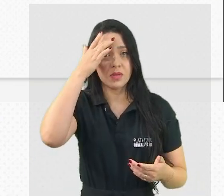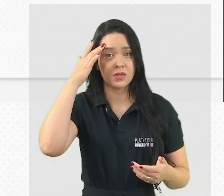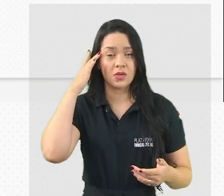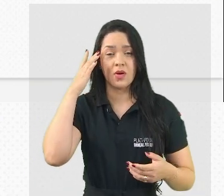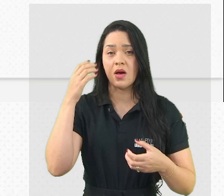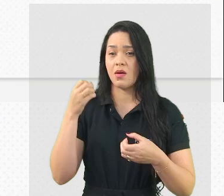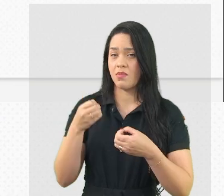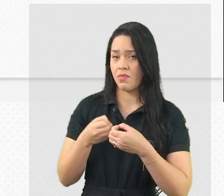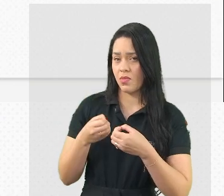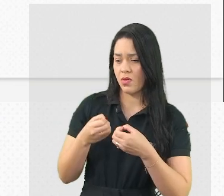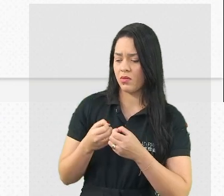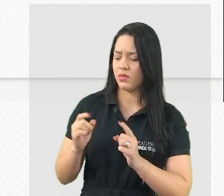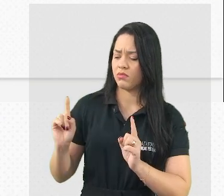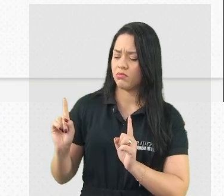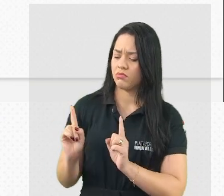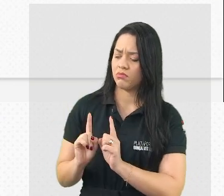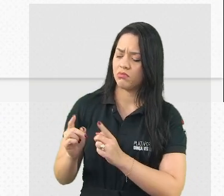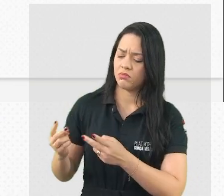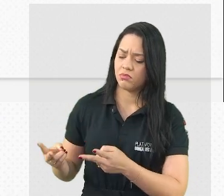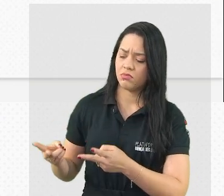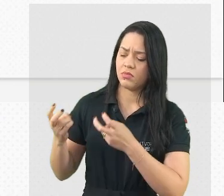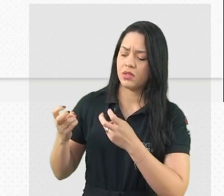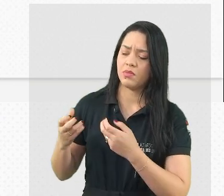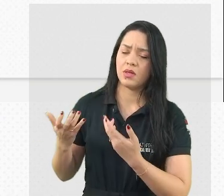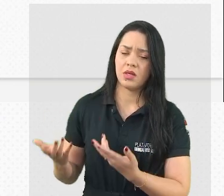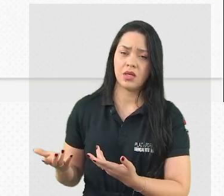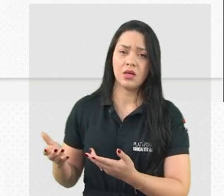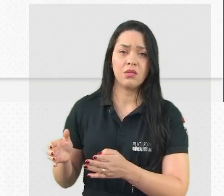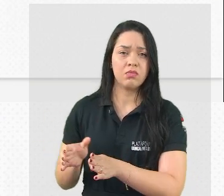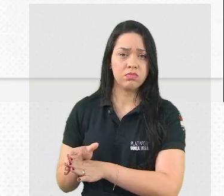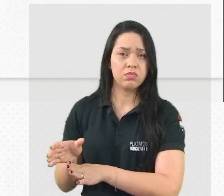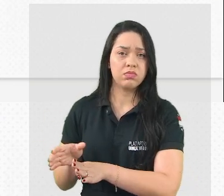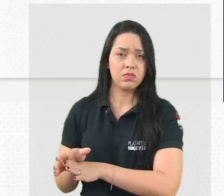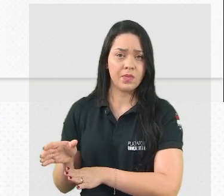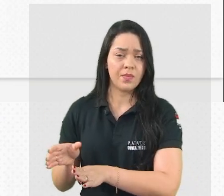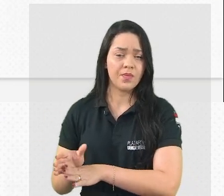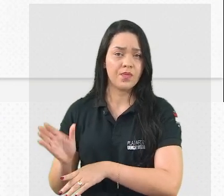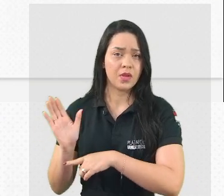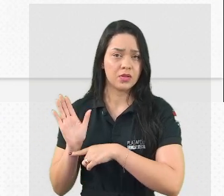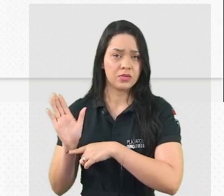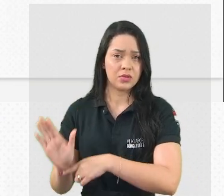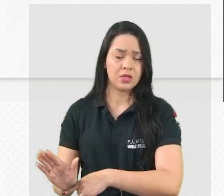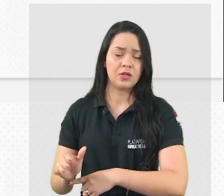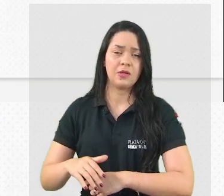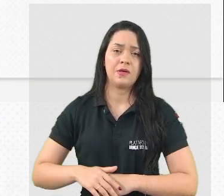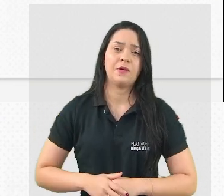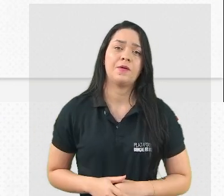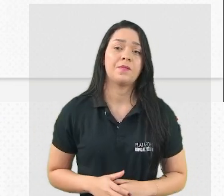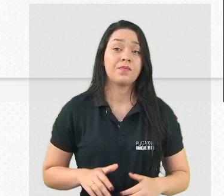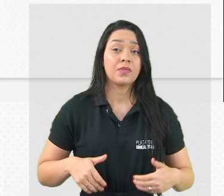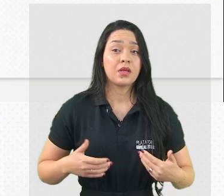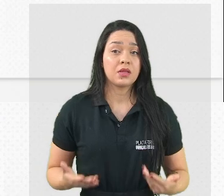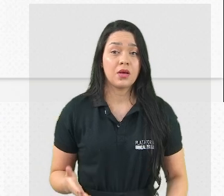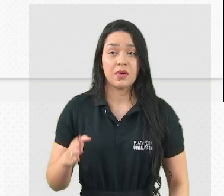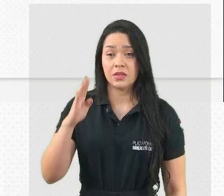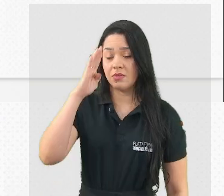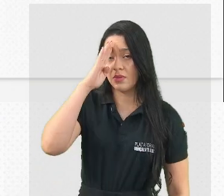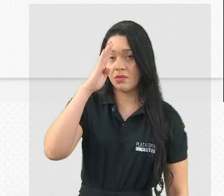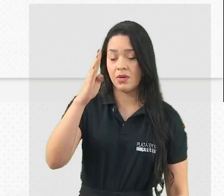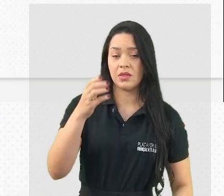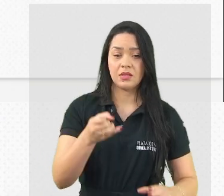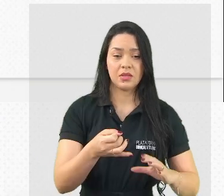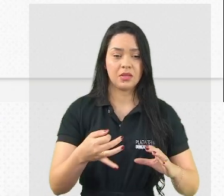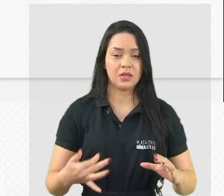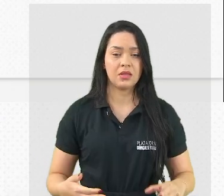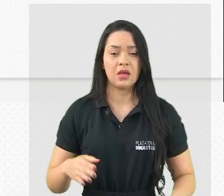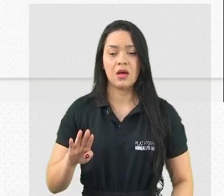próxima é que pode perceber e, de repente, ali buscar algum mecanismo de ajudar essa pessoa. Então, uma das principais características